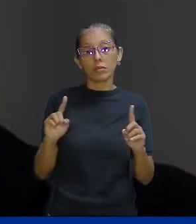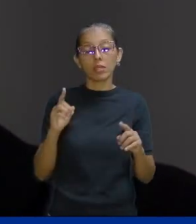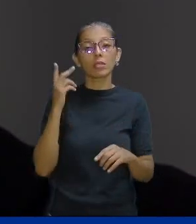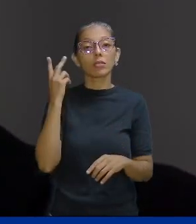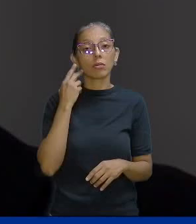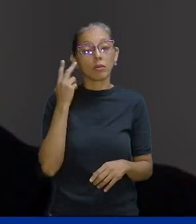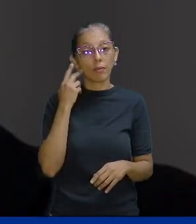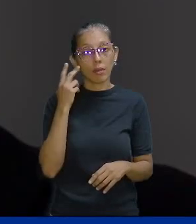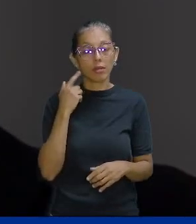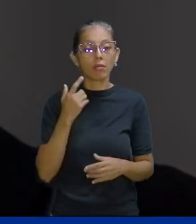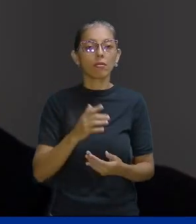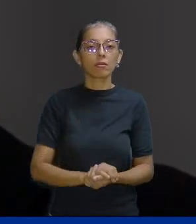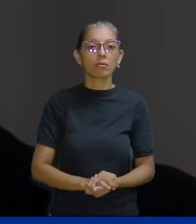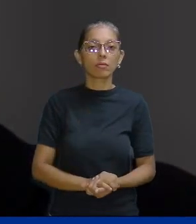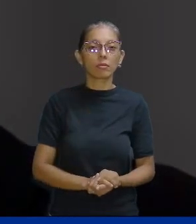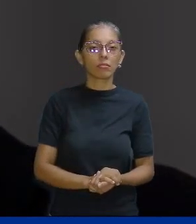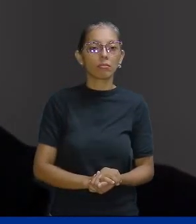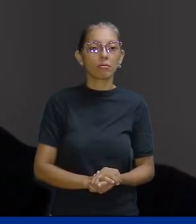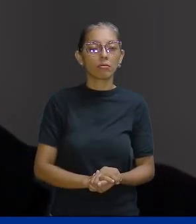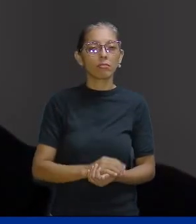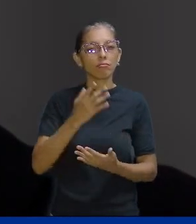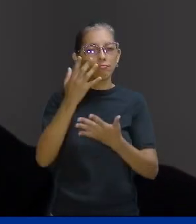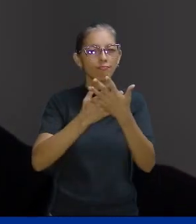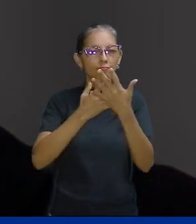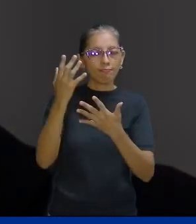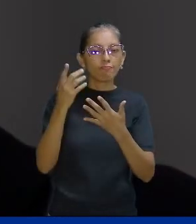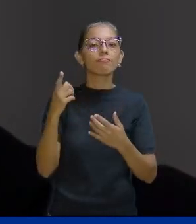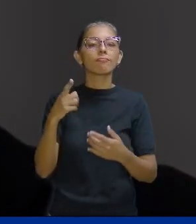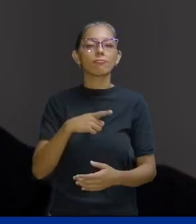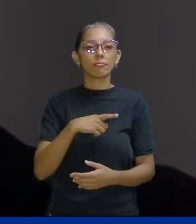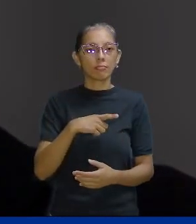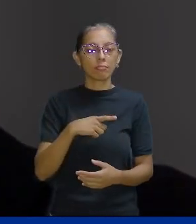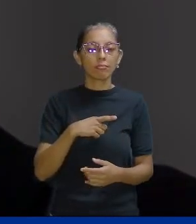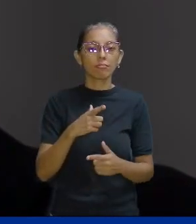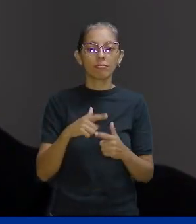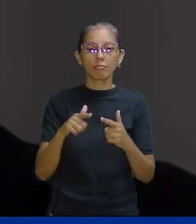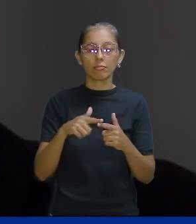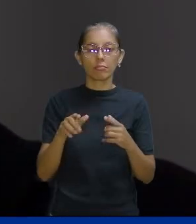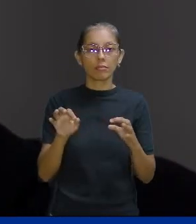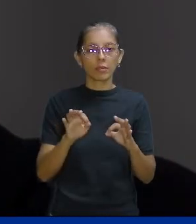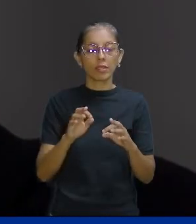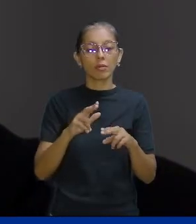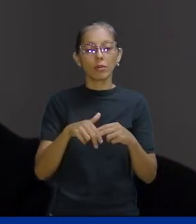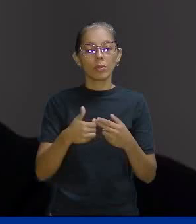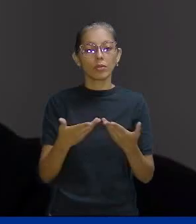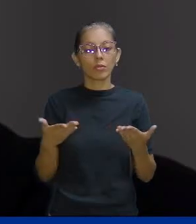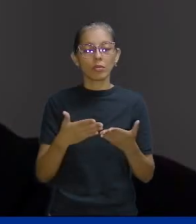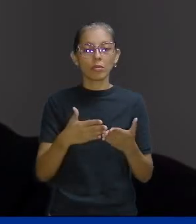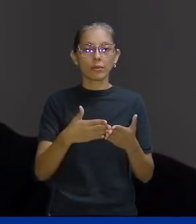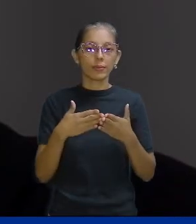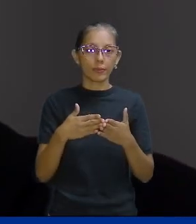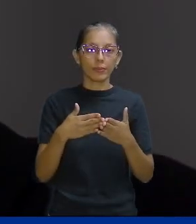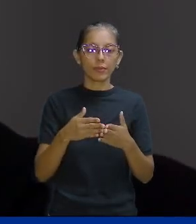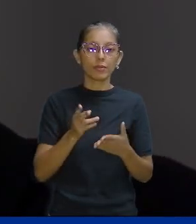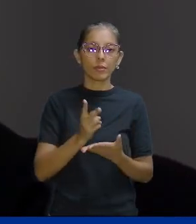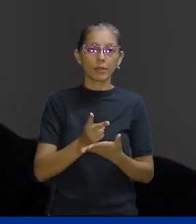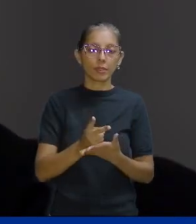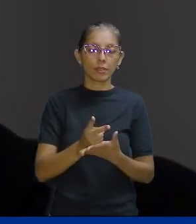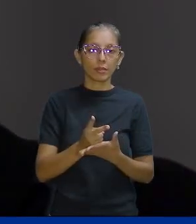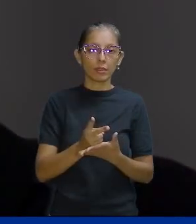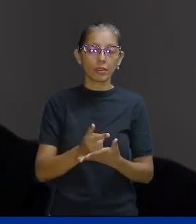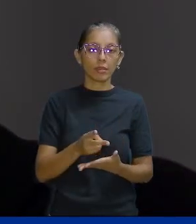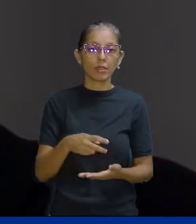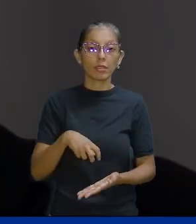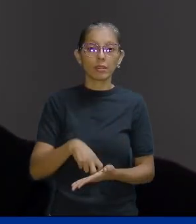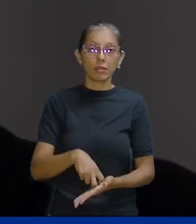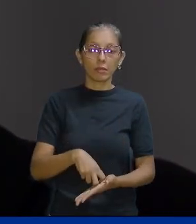a transparência das contas. Ao final, requer o desprovimento do apelo. A Procuradoria